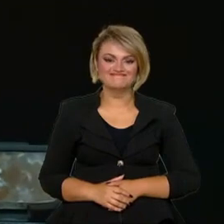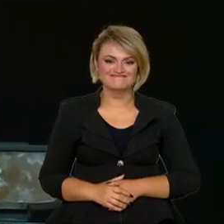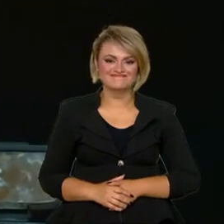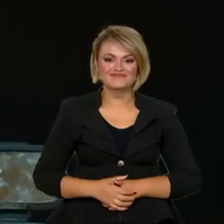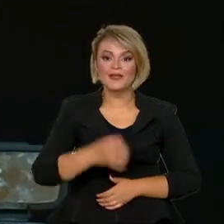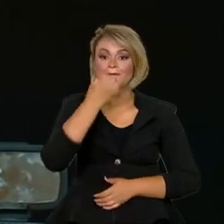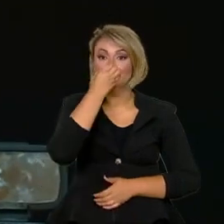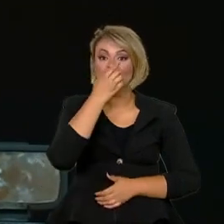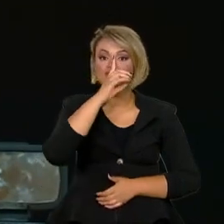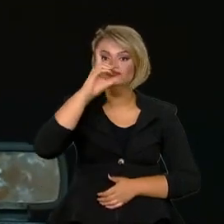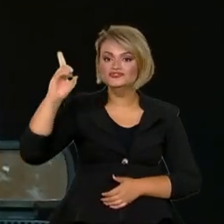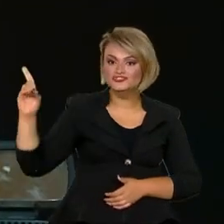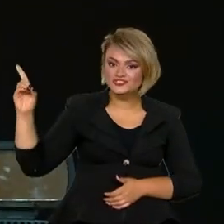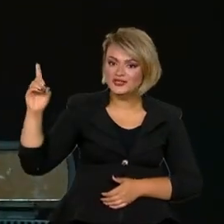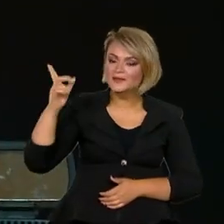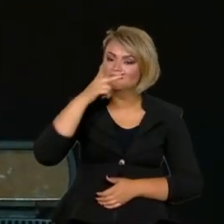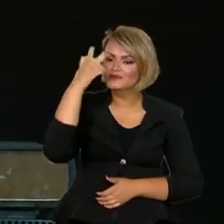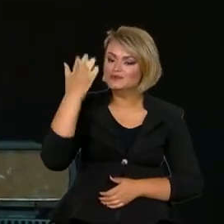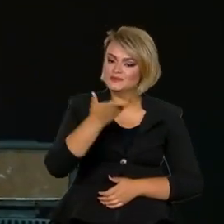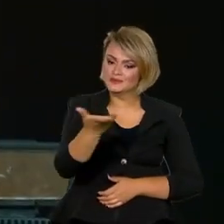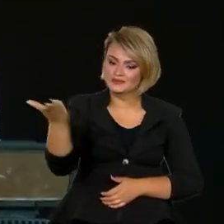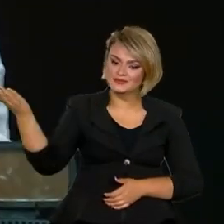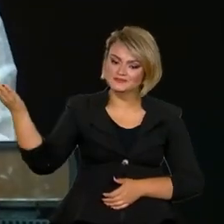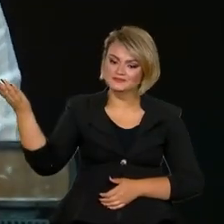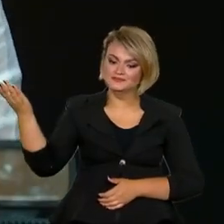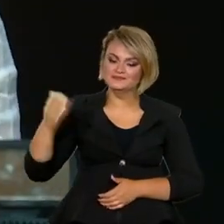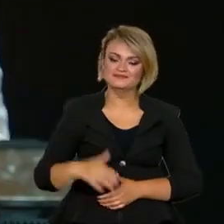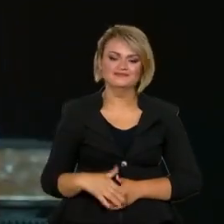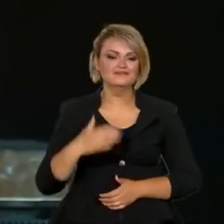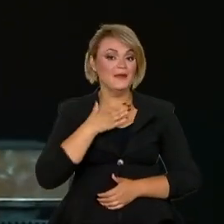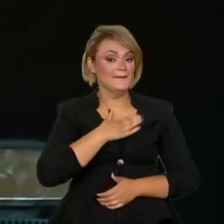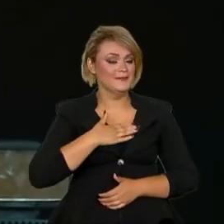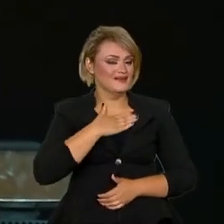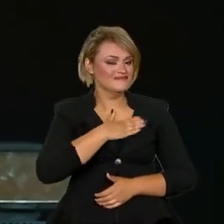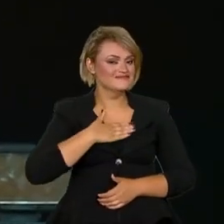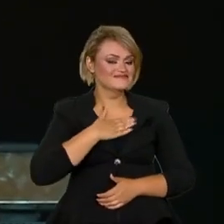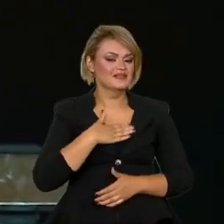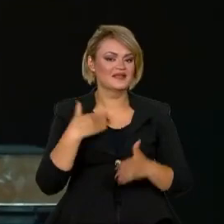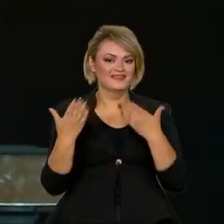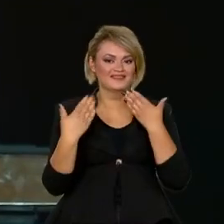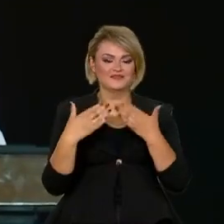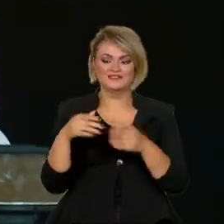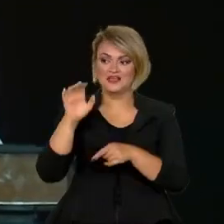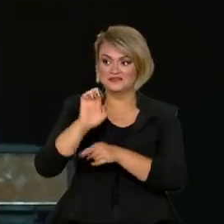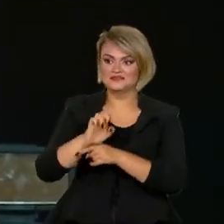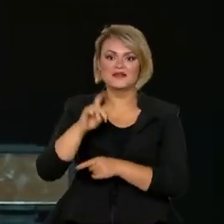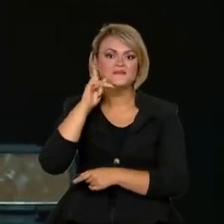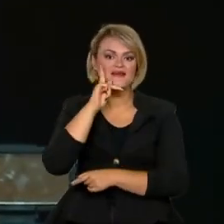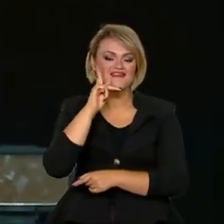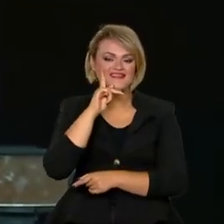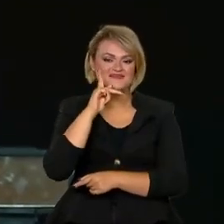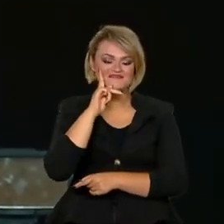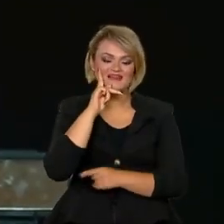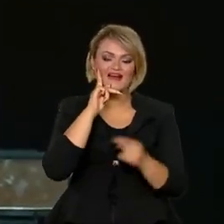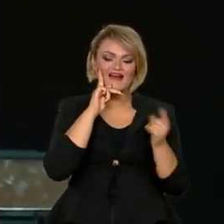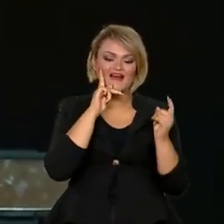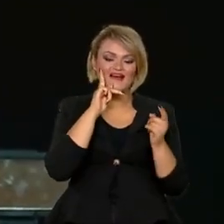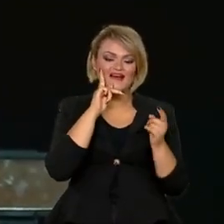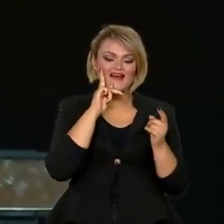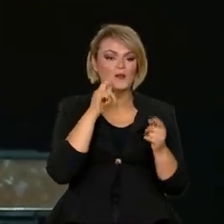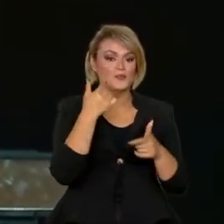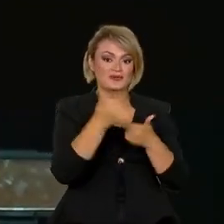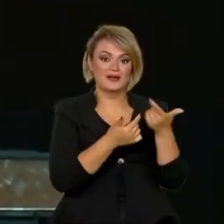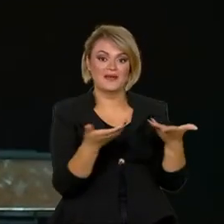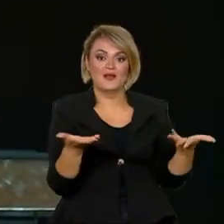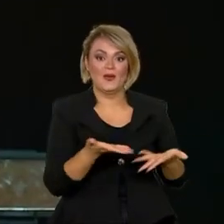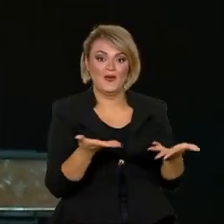Bom dia a todos e todas. É um prazer estar aqui hoje na Paraíba. A minha tarefa